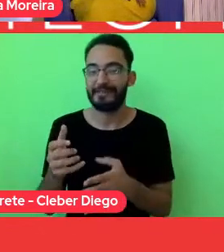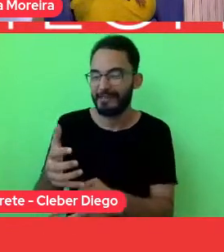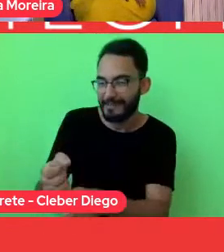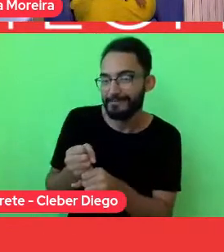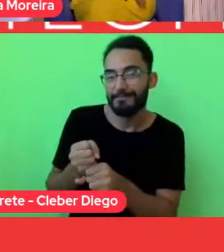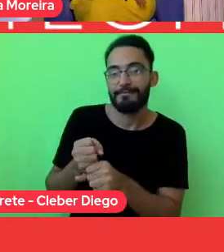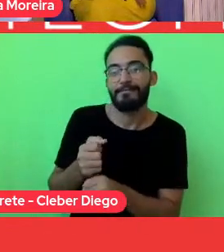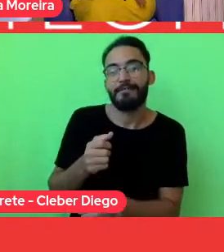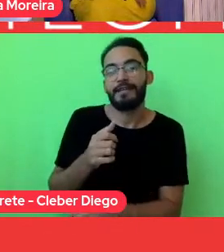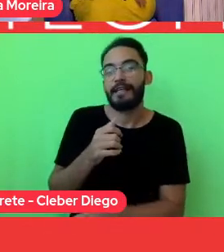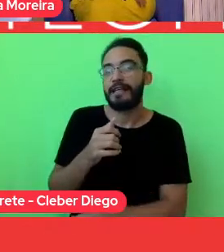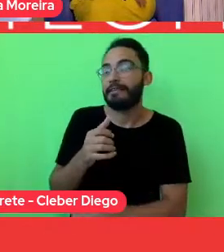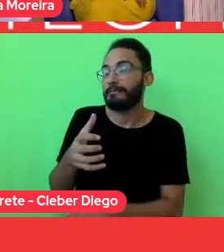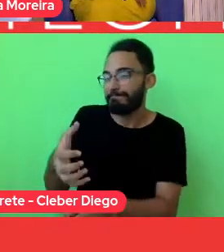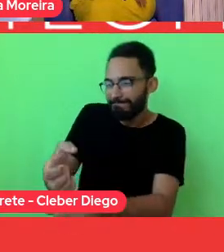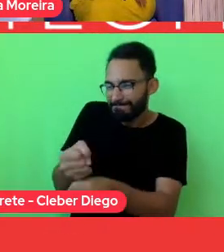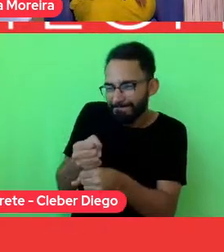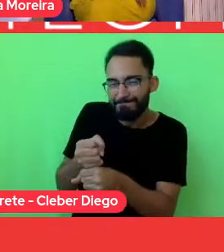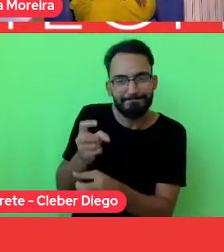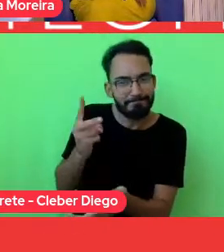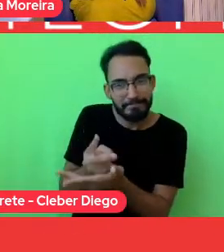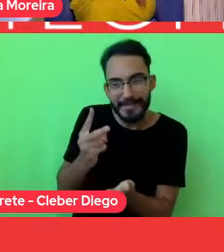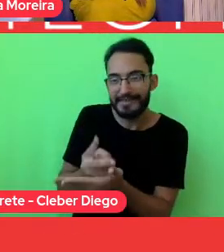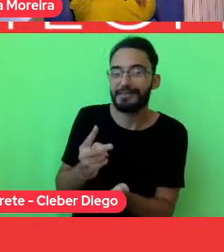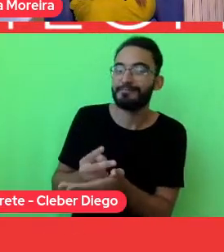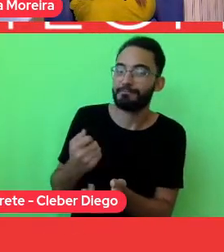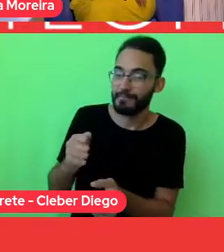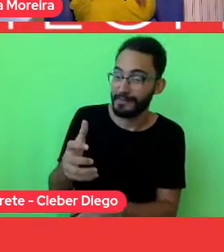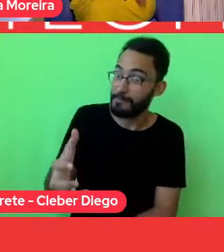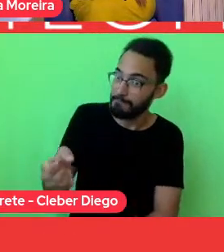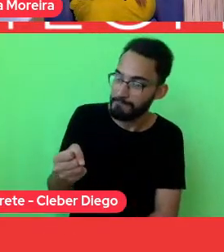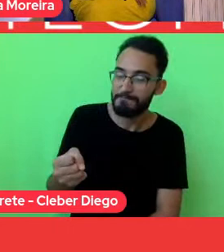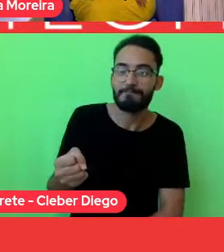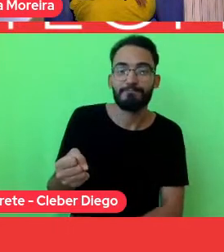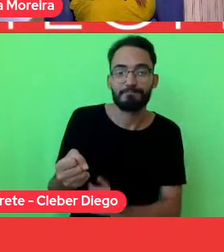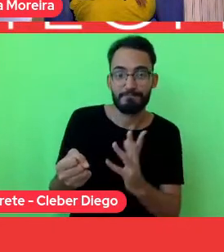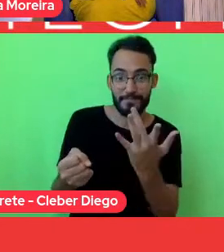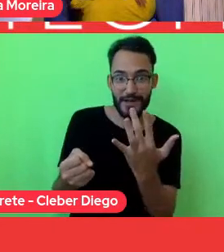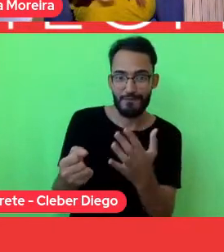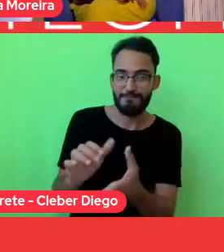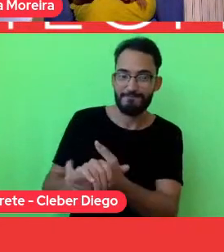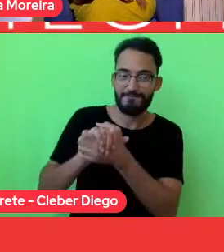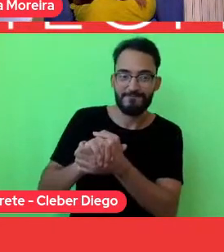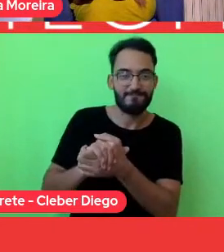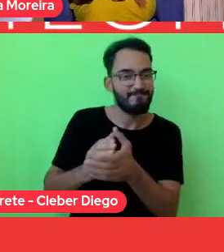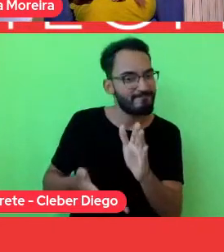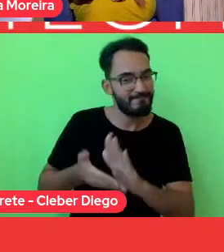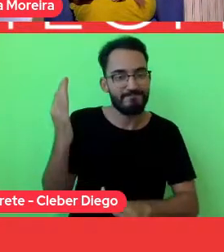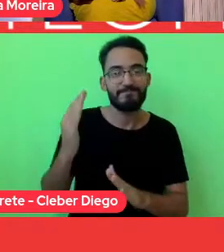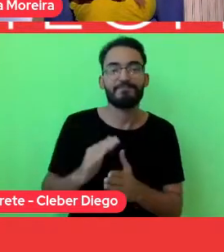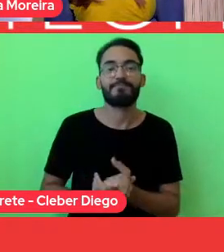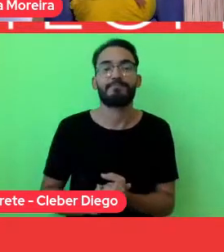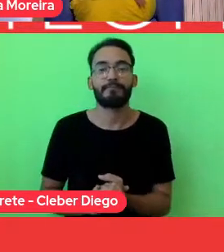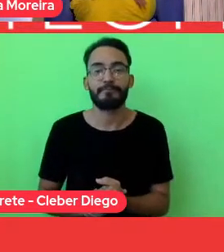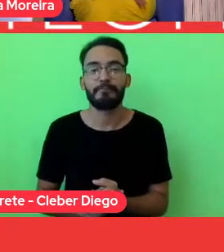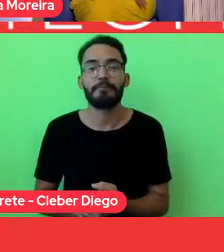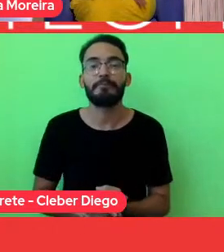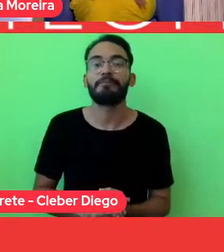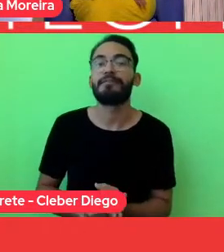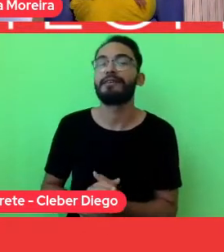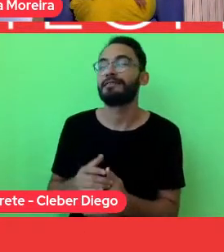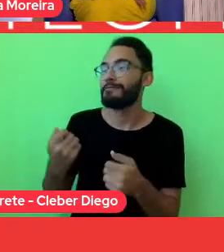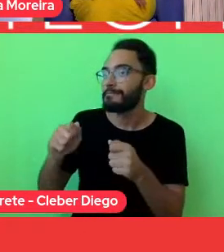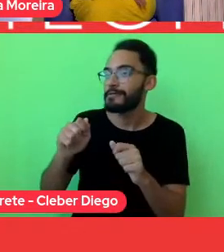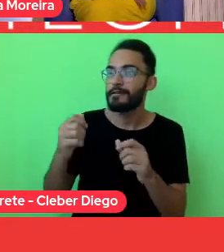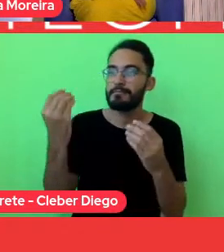gente não solta a mão de ninguém mesmo, é só dar a mão que a gente vai. E aí eu diria, faz um mapeamento